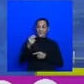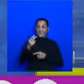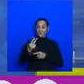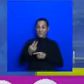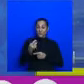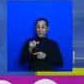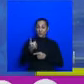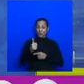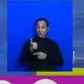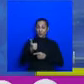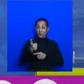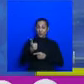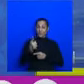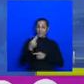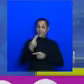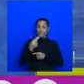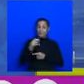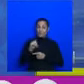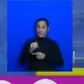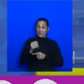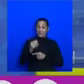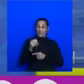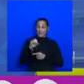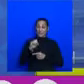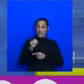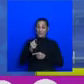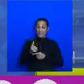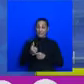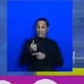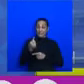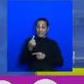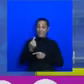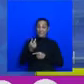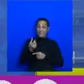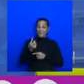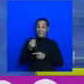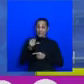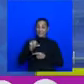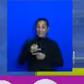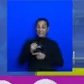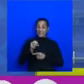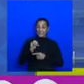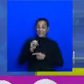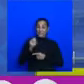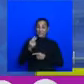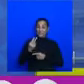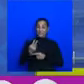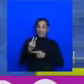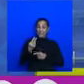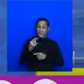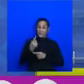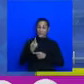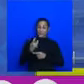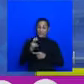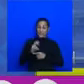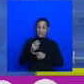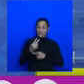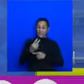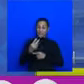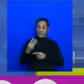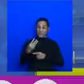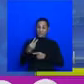02, 11, 20, 06, 19, 01, 15,